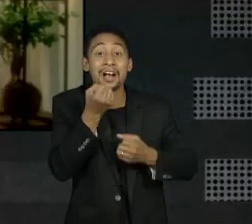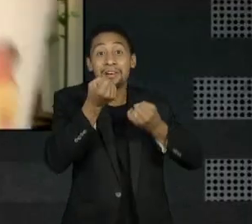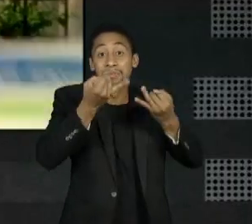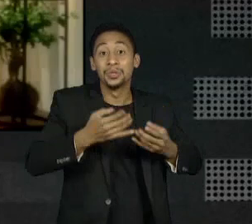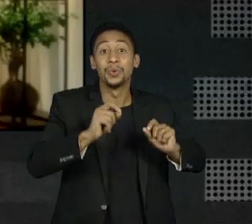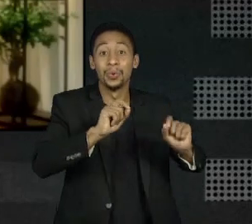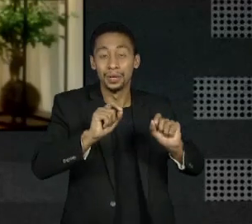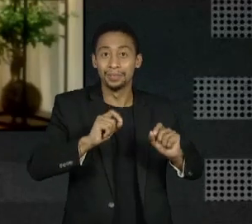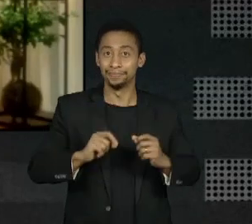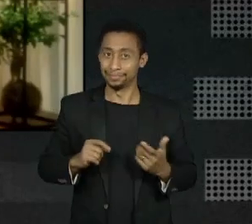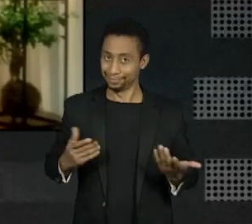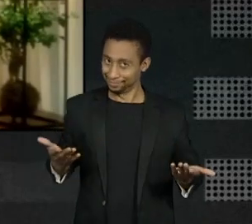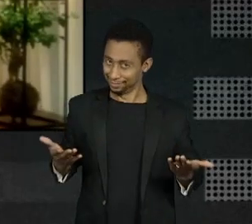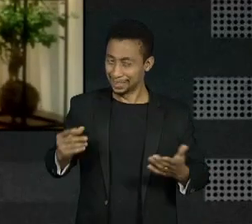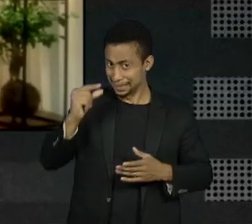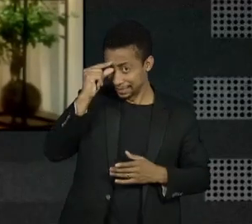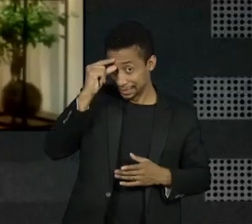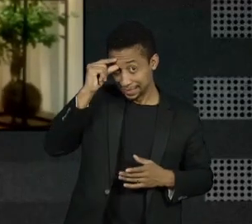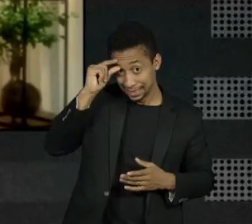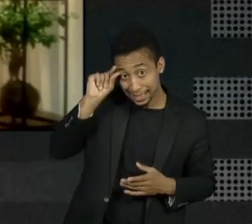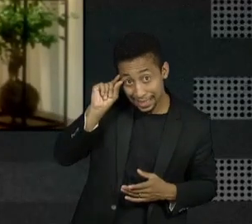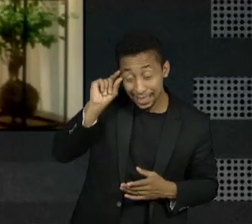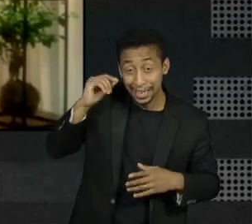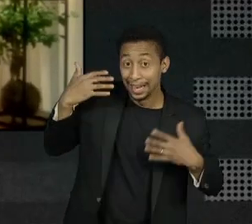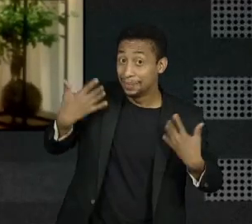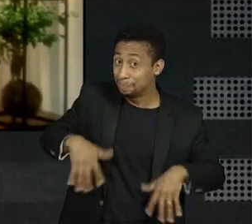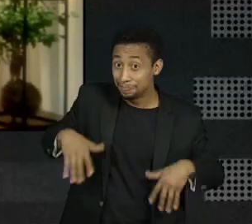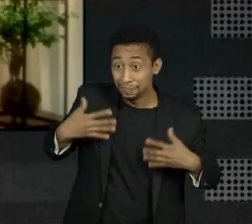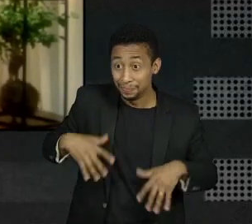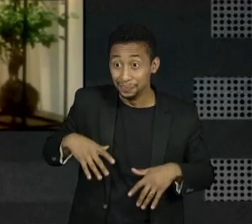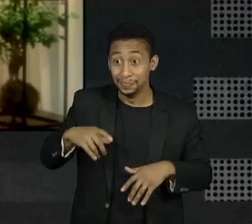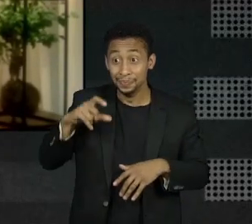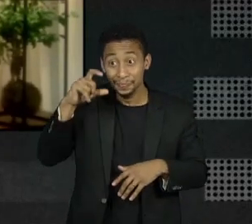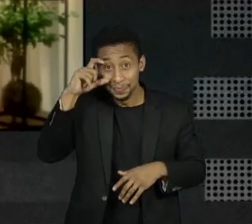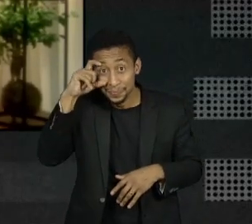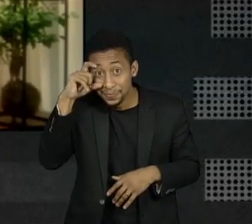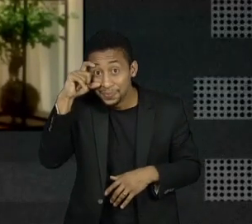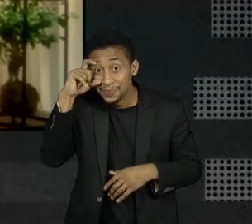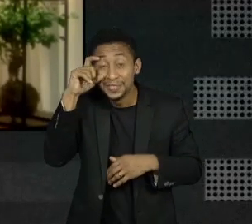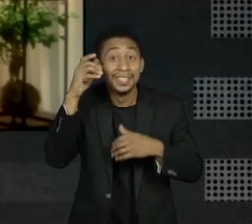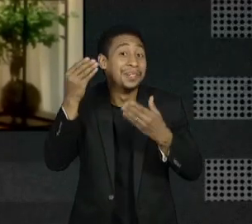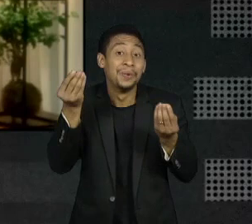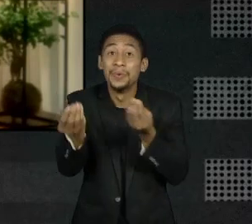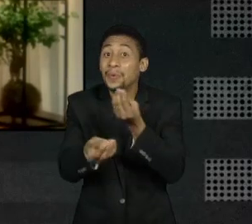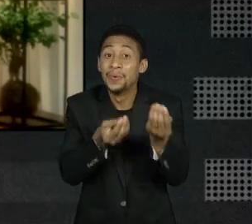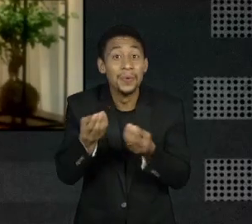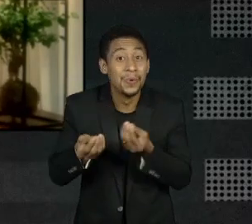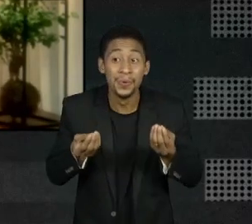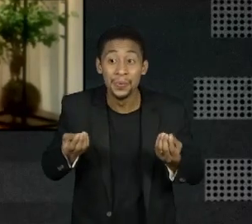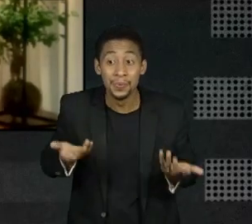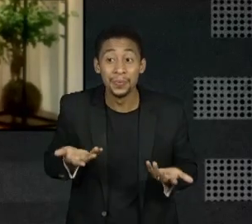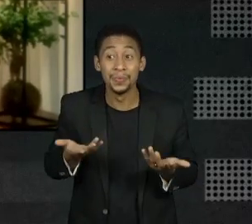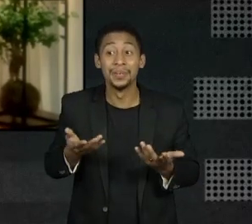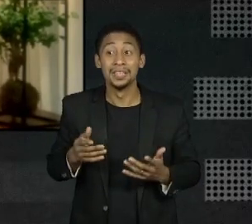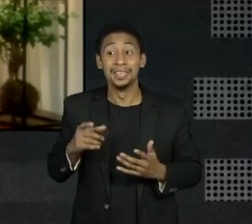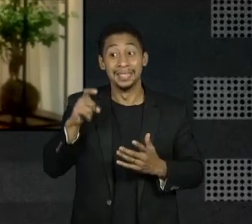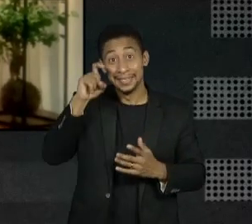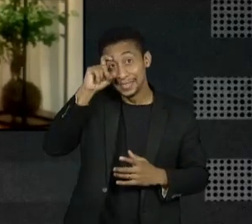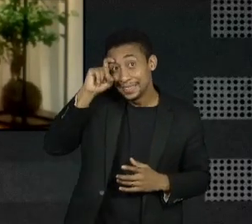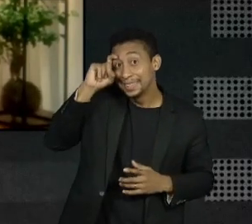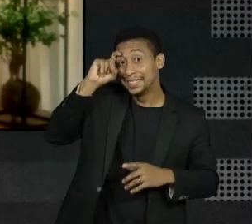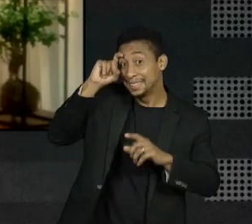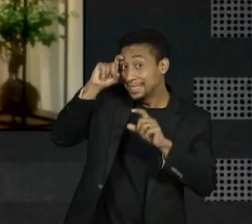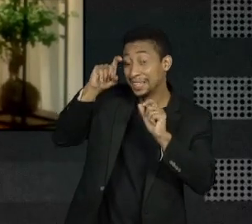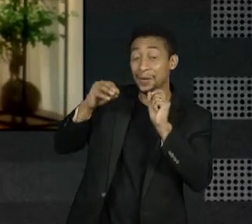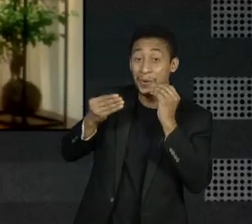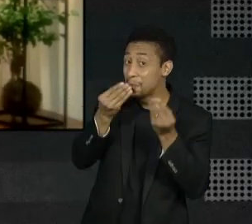Maurício de Souza, quem diria? Essa obra imensa de gente, essa pessoa estupenda, com a qual eu tenho o gosto,